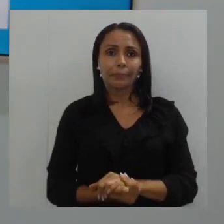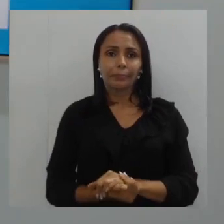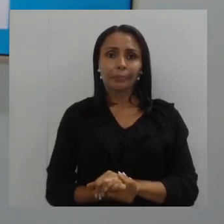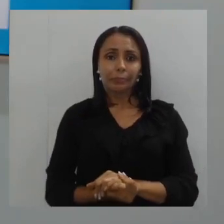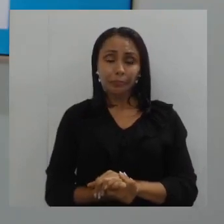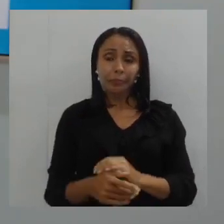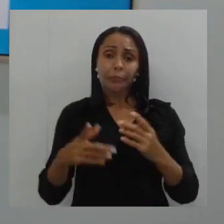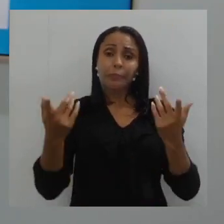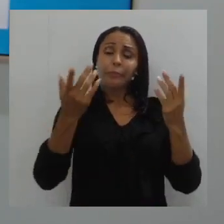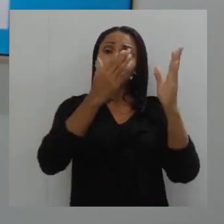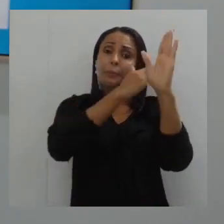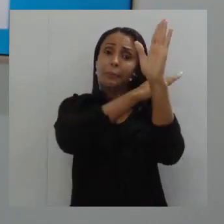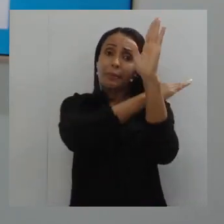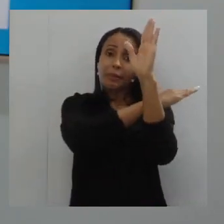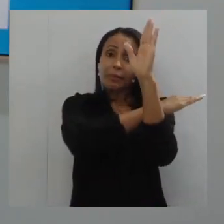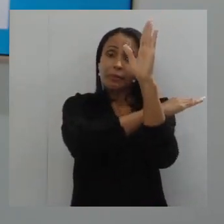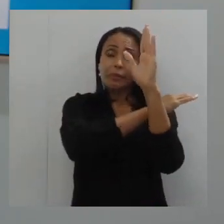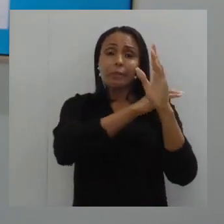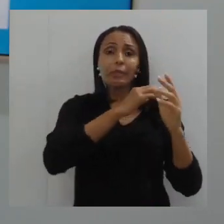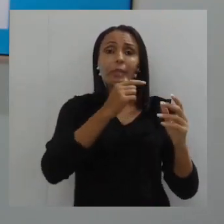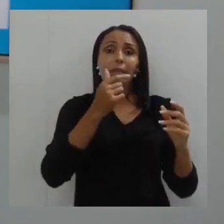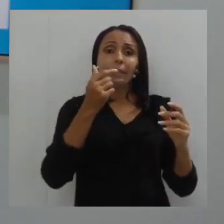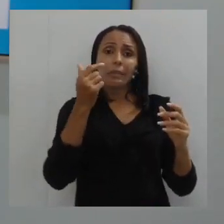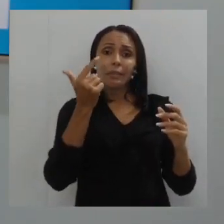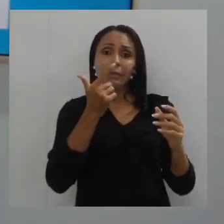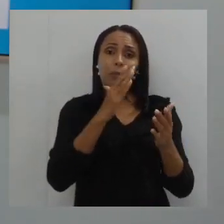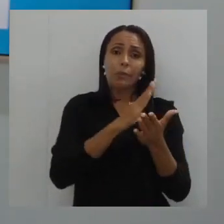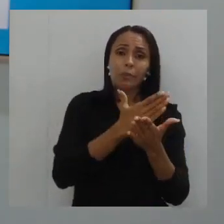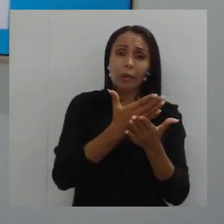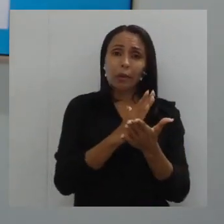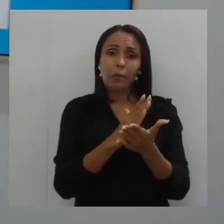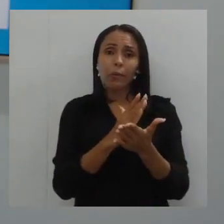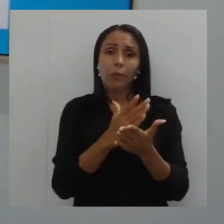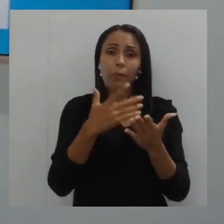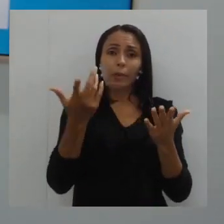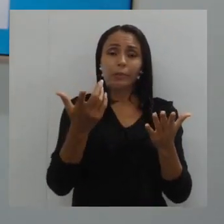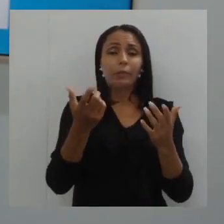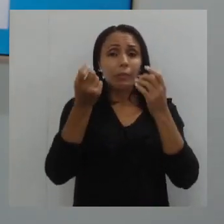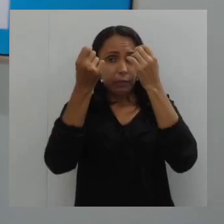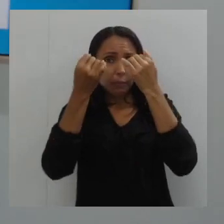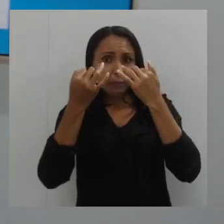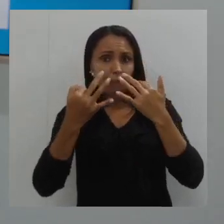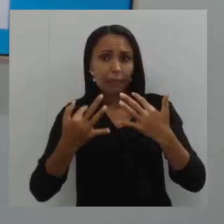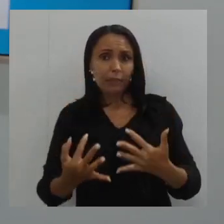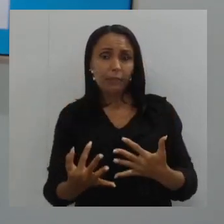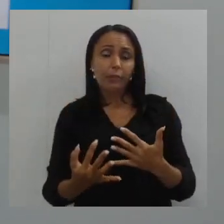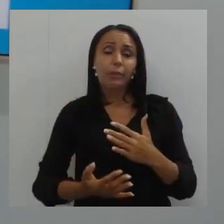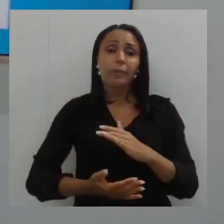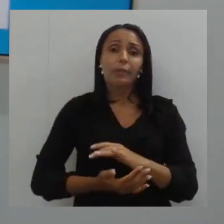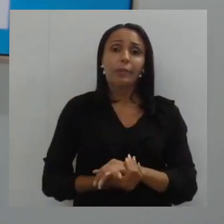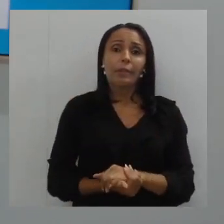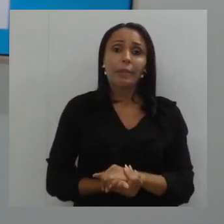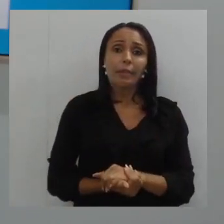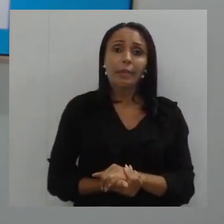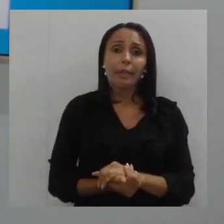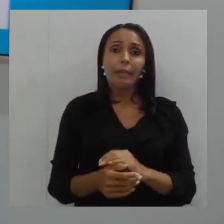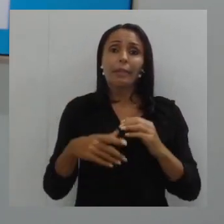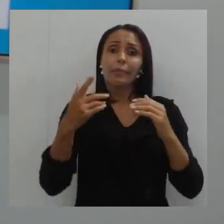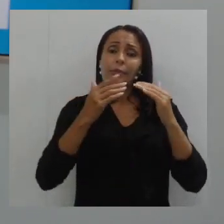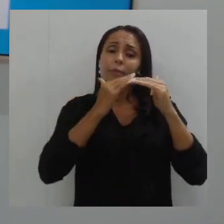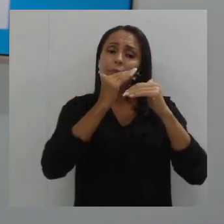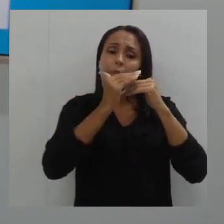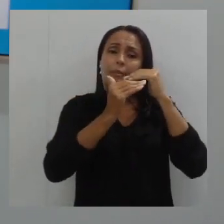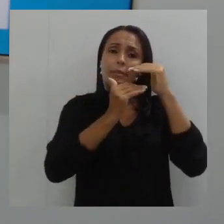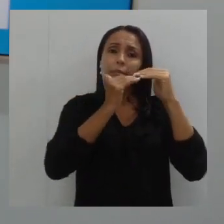plano cartesiano, segundo contam algumas questões apócrifas, ele foi